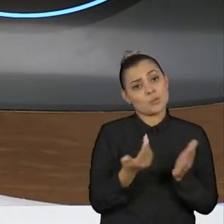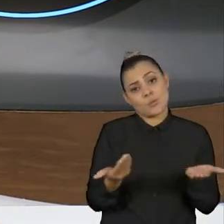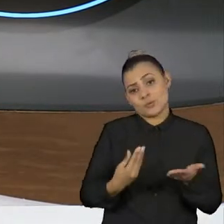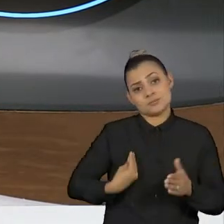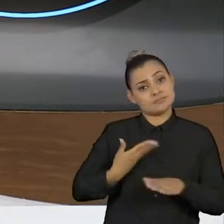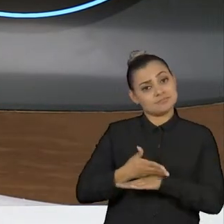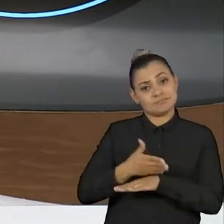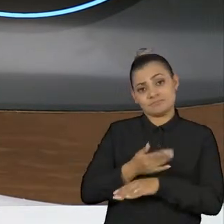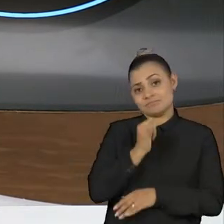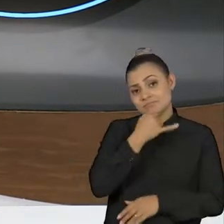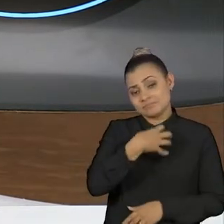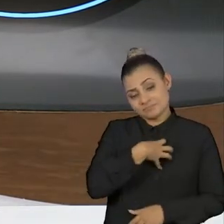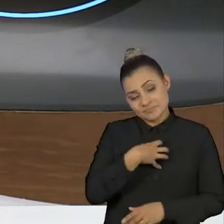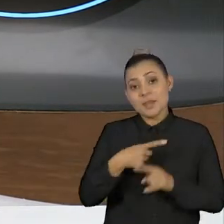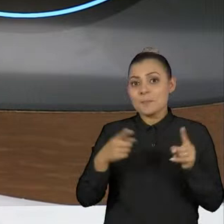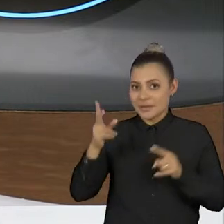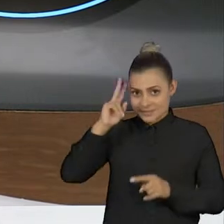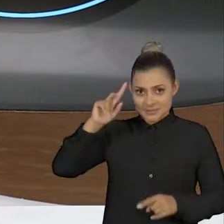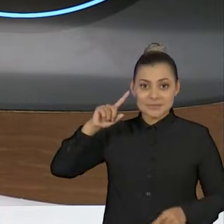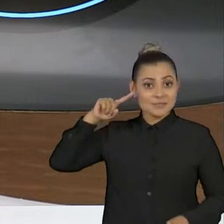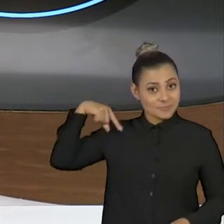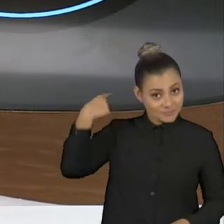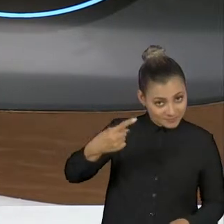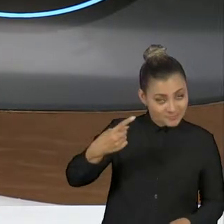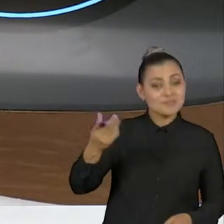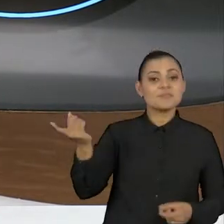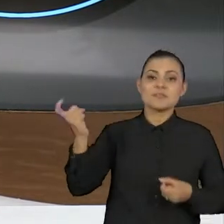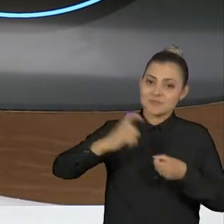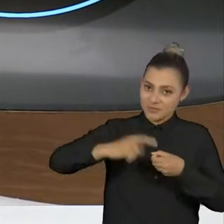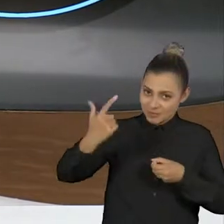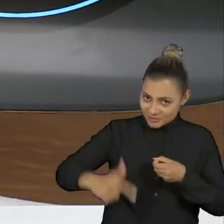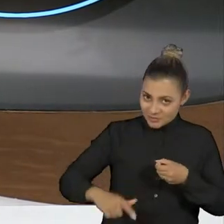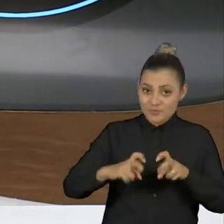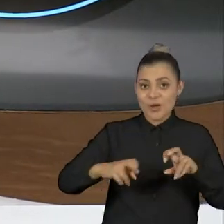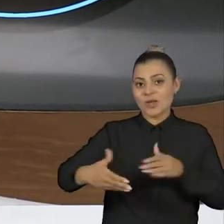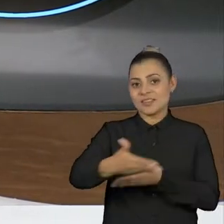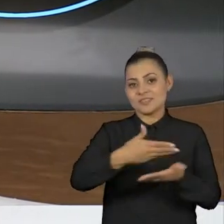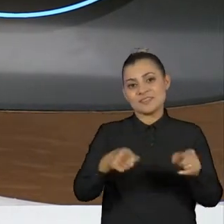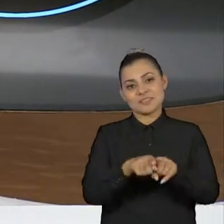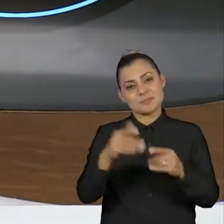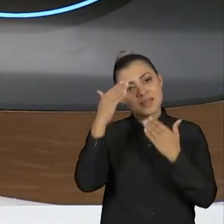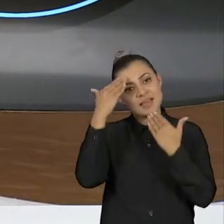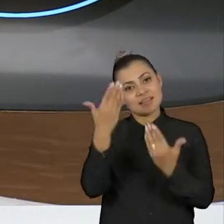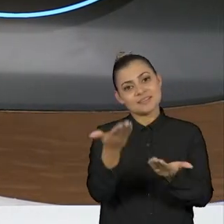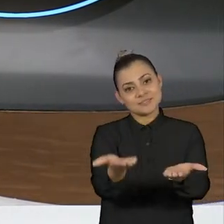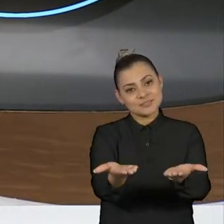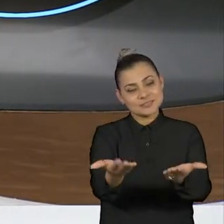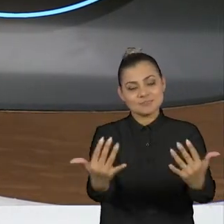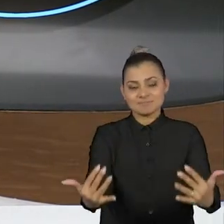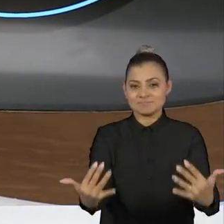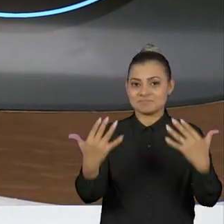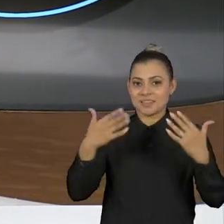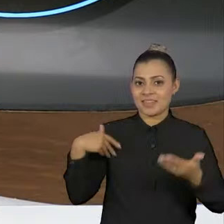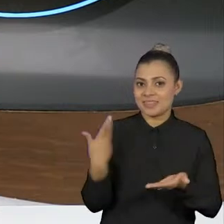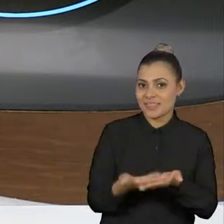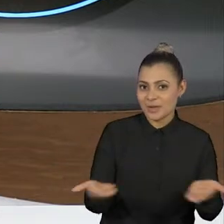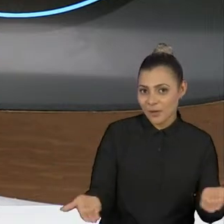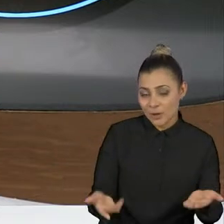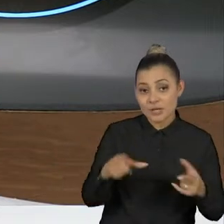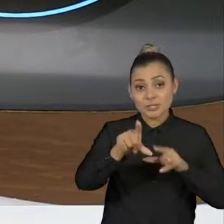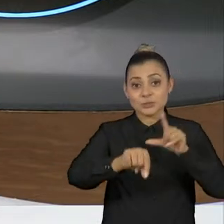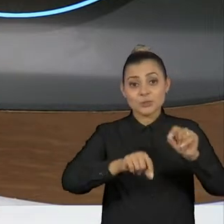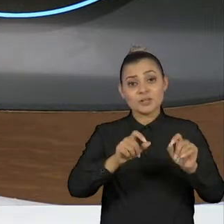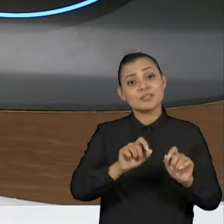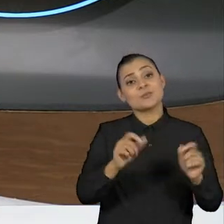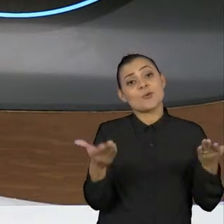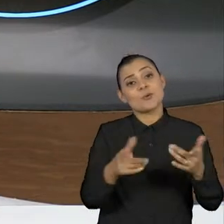conosco, infelizmente, mas ele volta na semana que vem, assim como volta o Roda Viva. Agradeço a você pela sua audiência, por ter escolhido